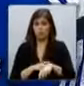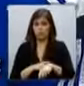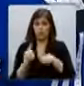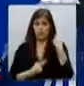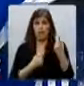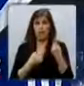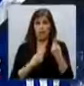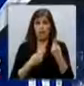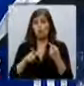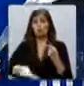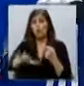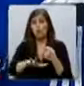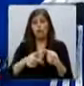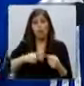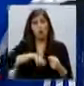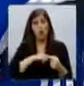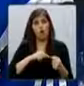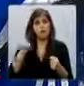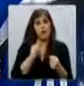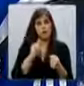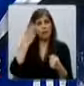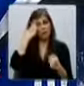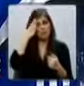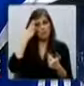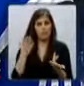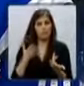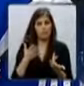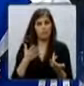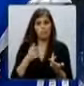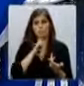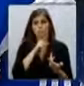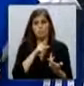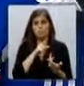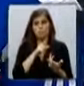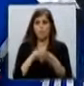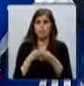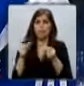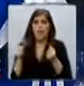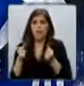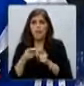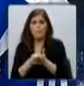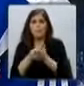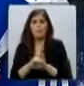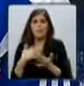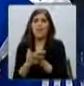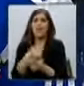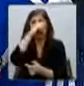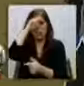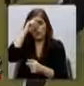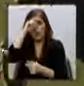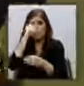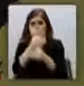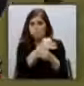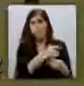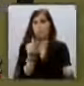determinadas zonas, e nós temos de ter capacidade, e temos essa capacidade, podemos sair dessa mesma pressão e criar dificuldades ao Futebol Clube do